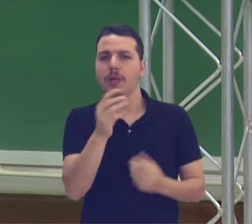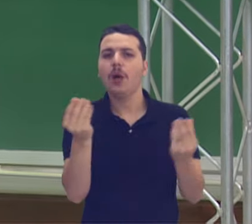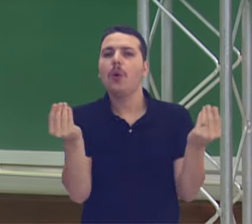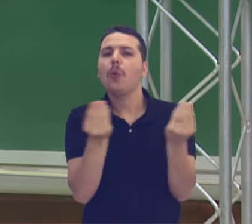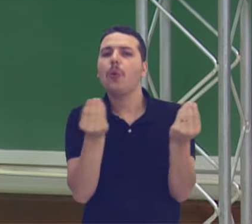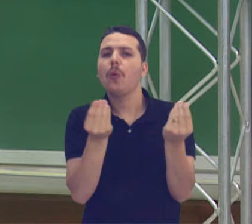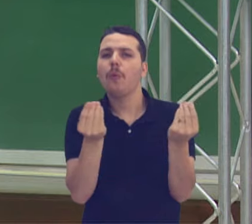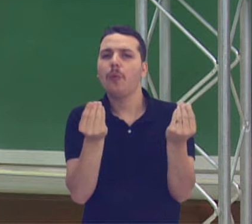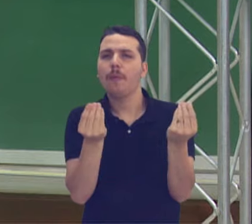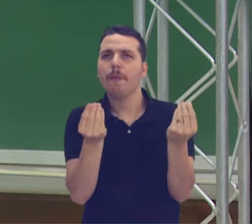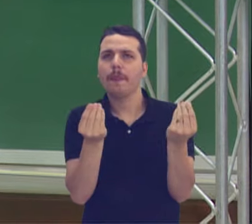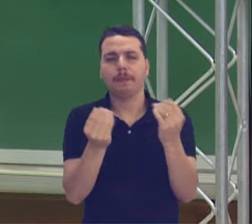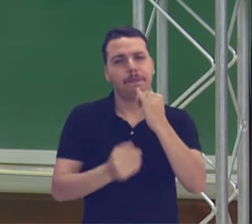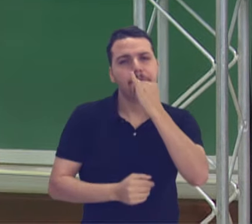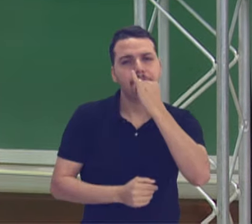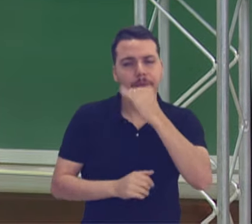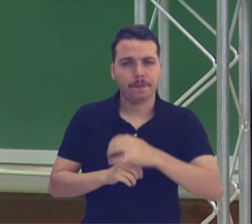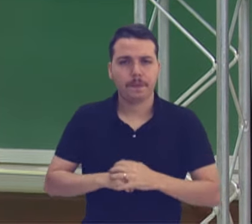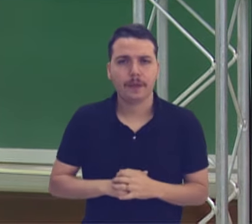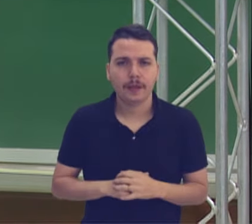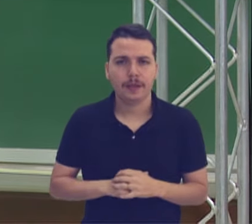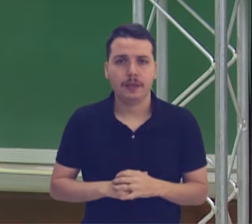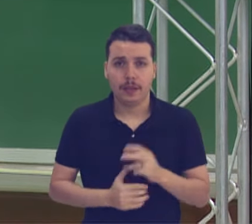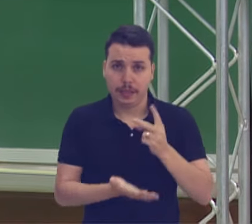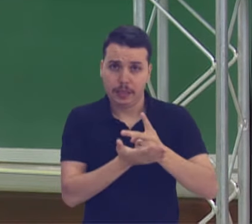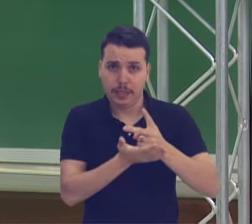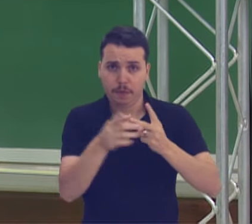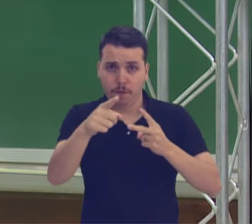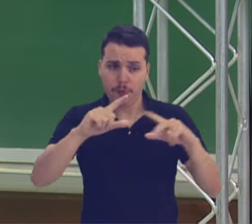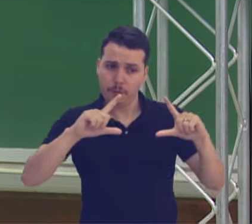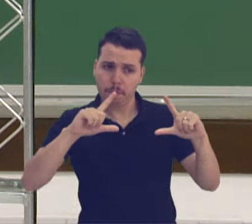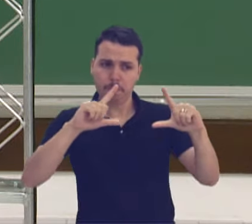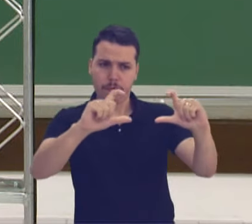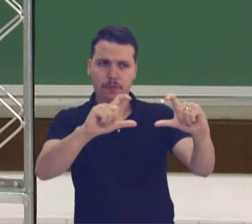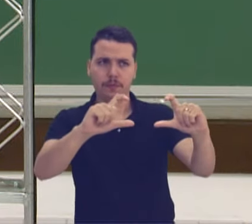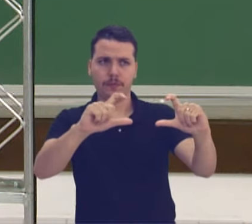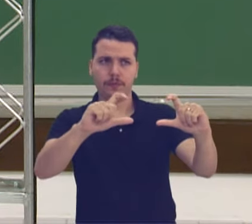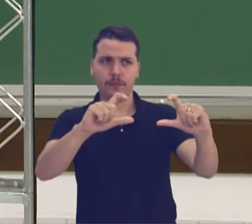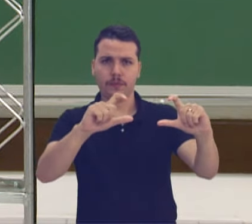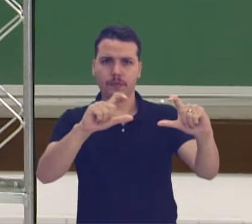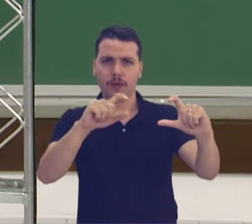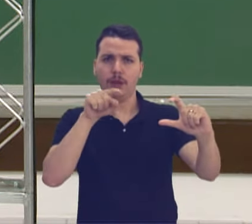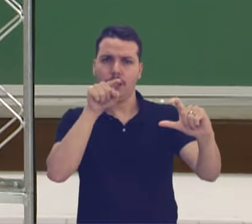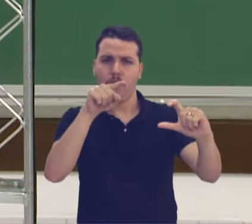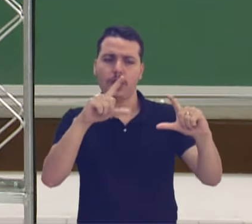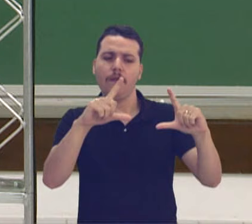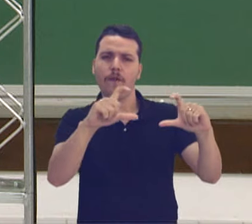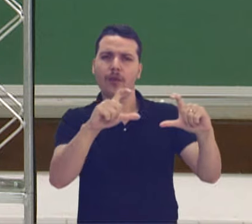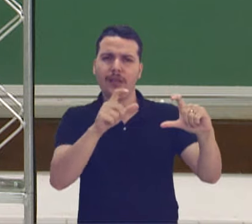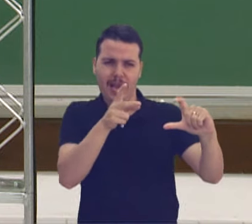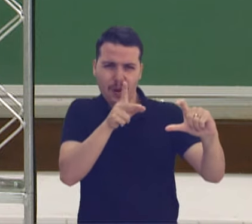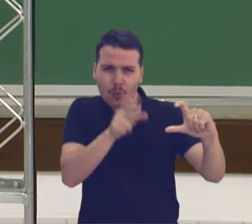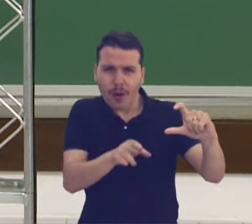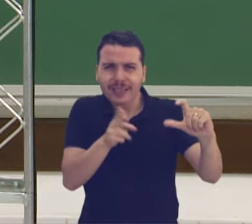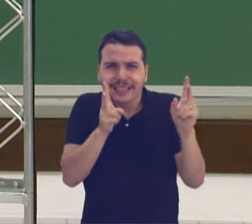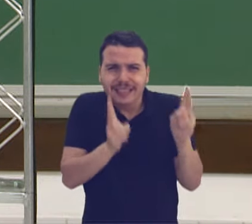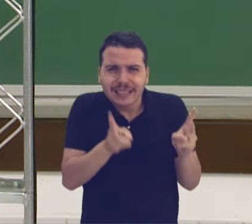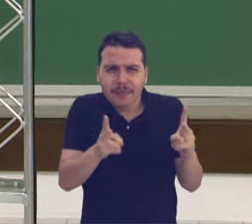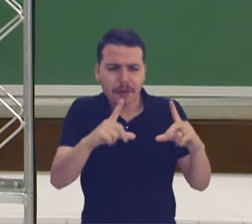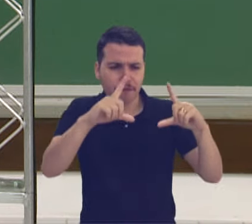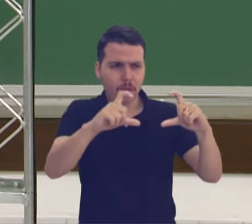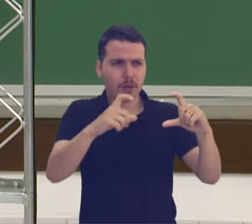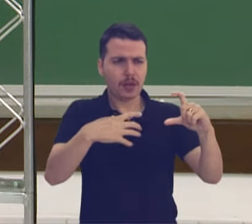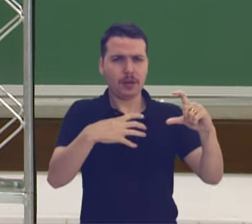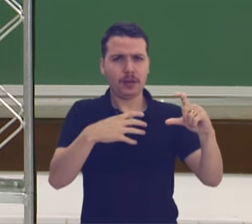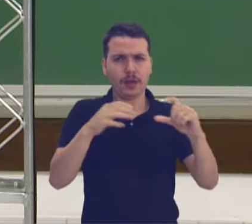e como que você tinha por exemplo sempre que você tira uma foto você tira foto de uma maneira sempre igual né